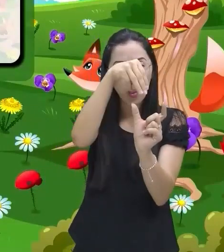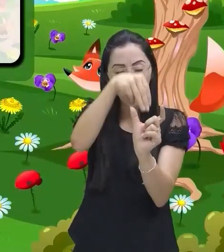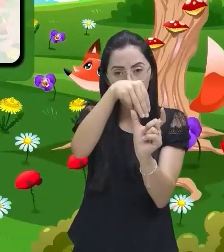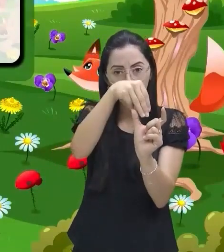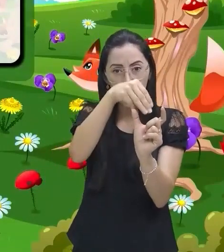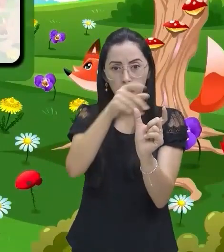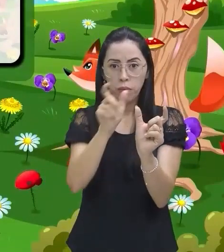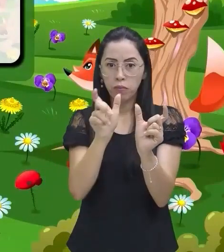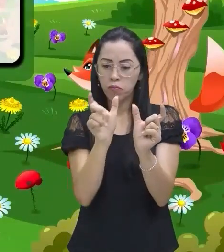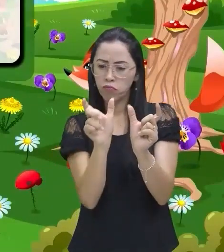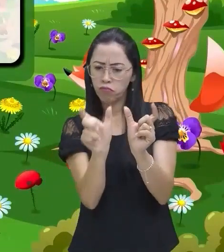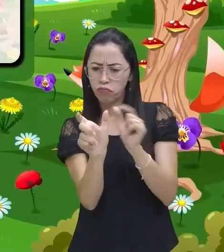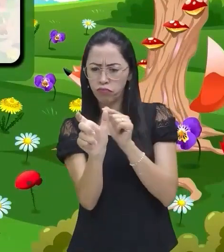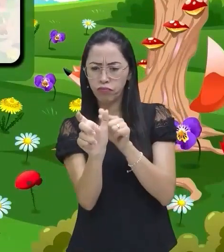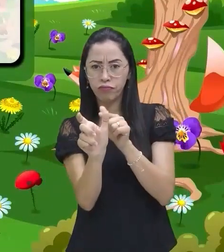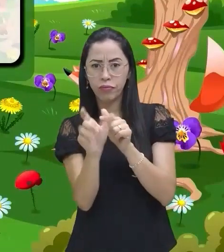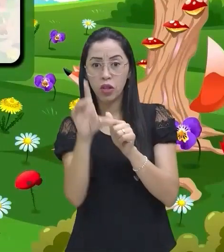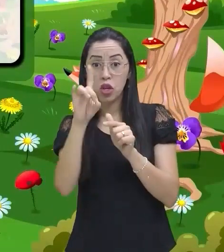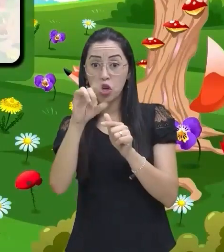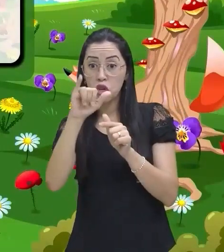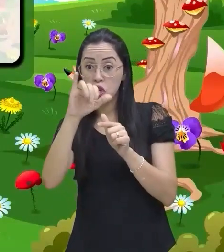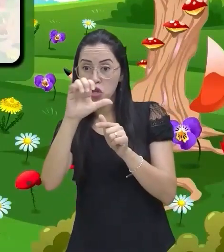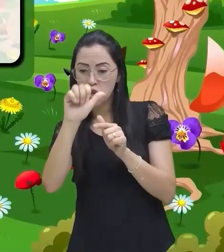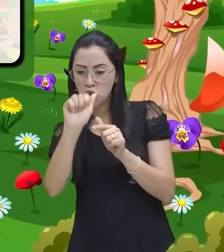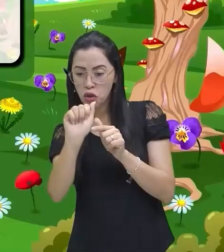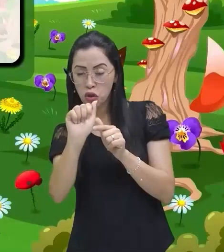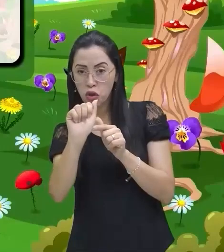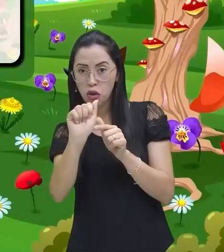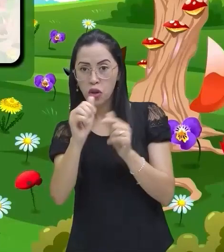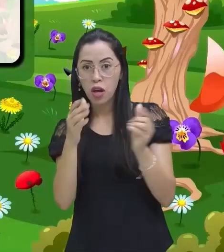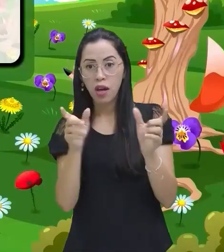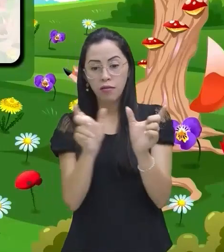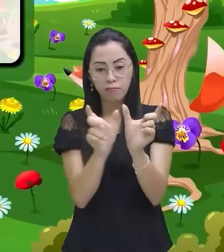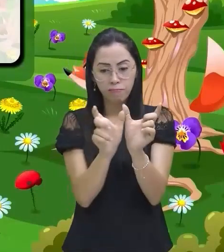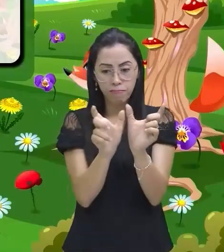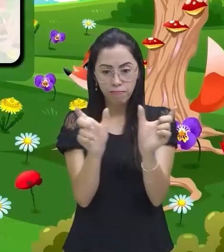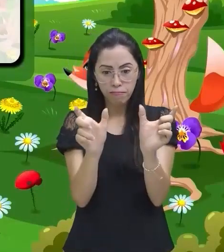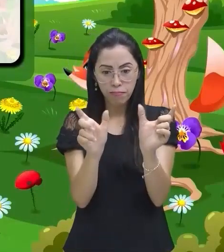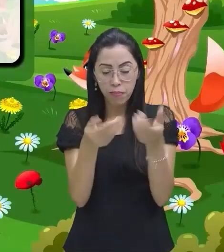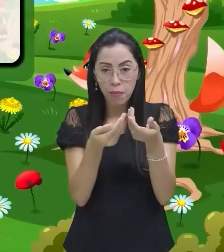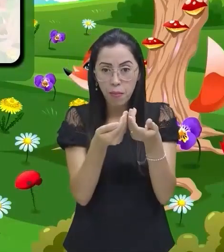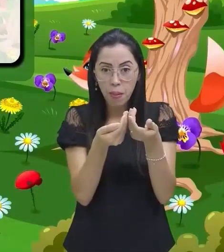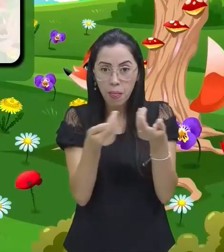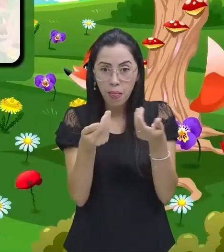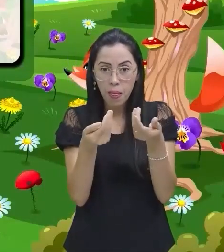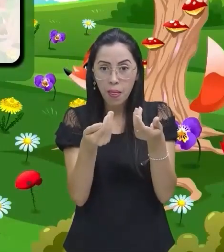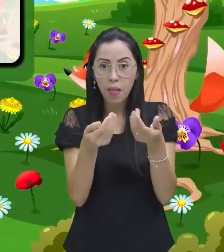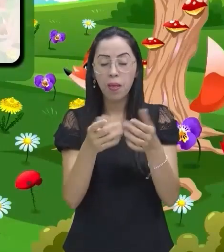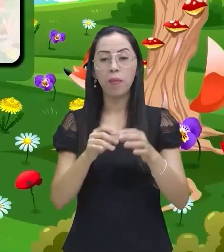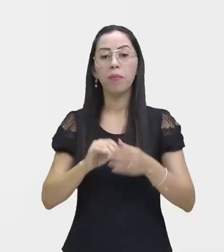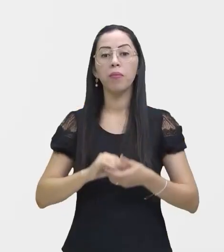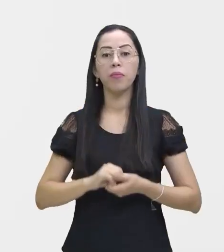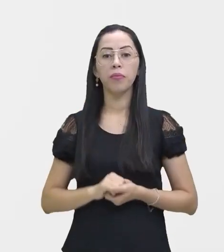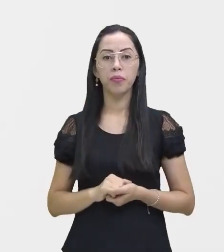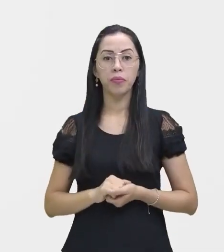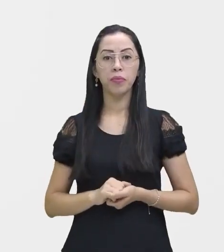má. Percebeu os espacinhos entre as palavras? E esta outra frase?